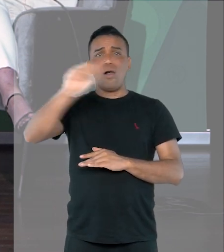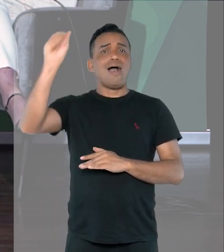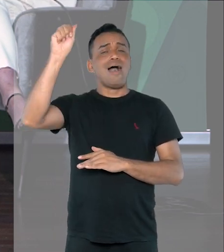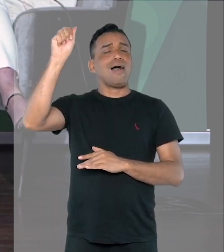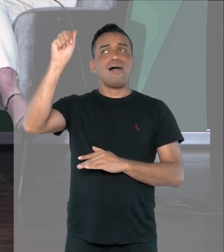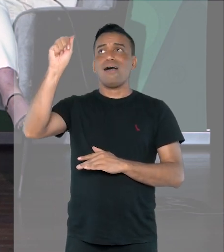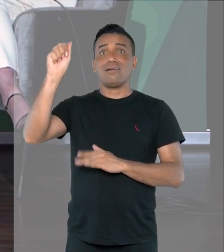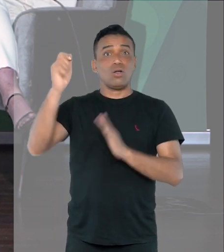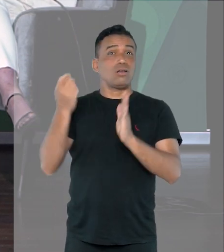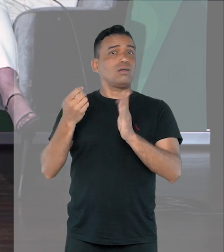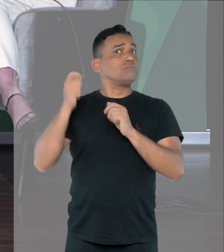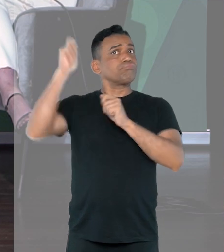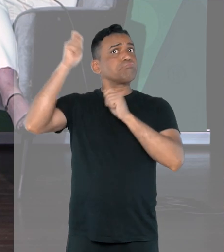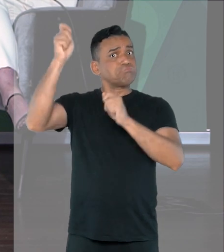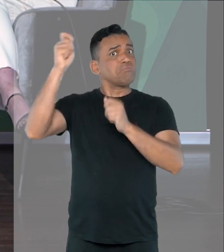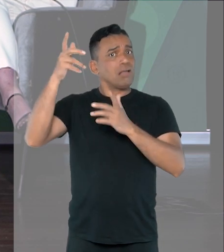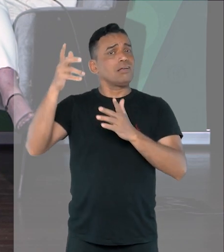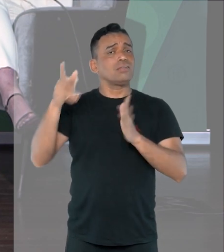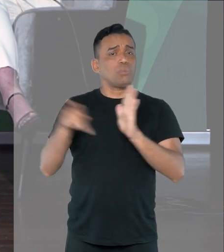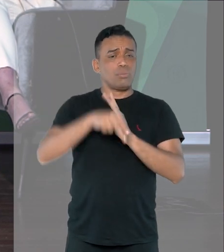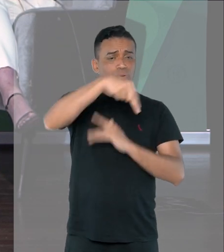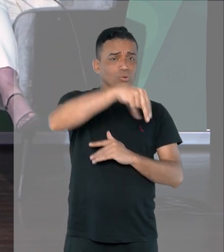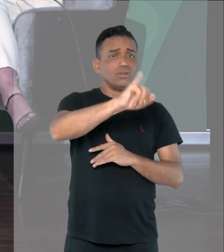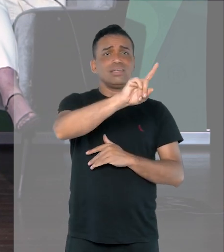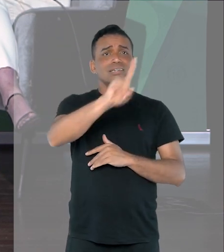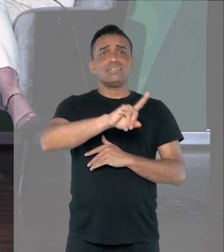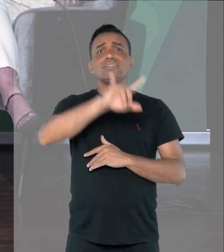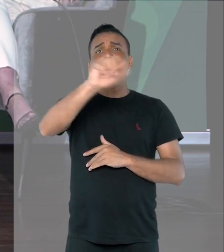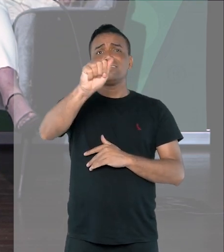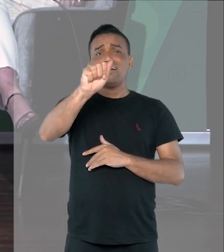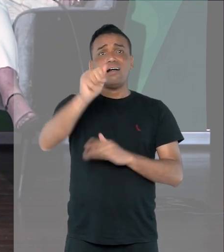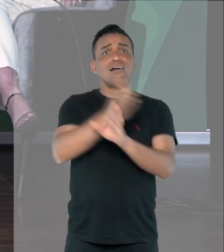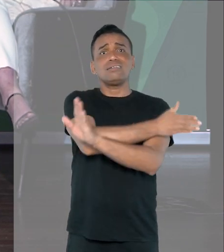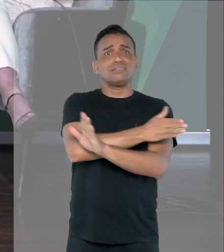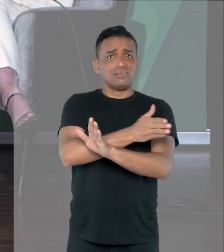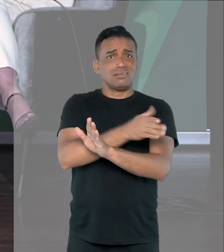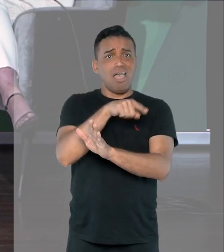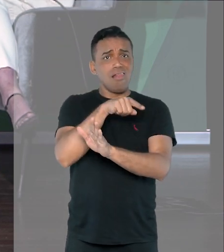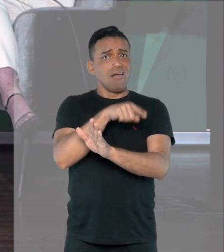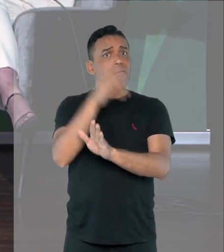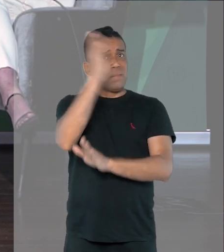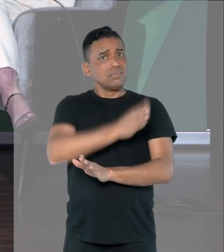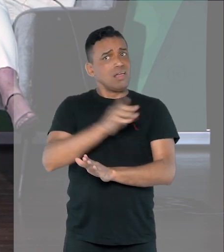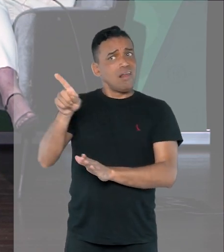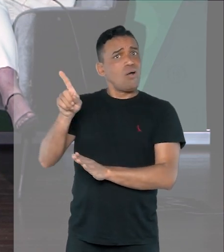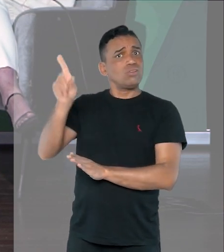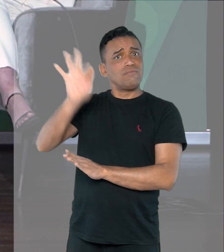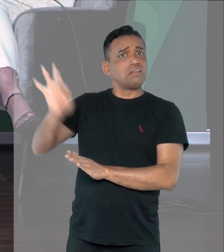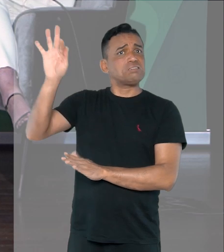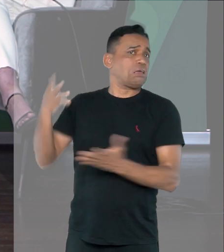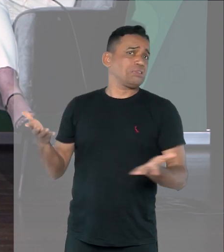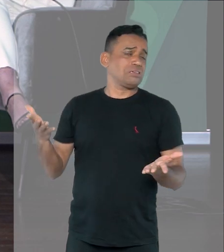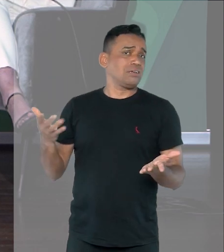urros, porque nós temos a Anísia Floresta muito antes da dona Simone de Beauvoir se dizer que a coisa mais importante para a